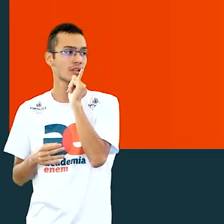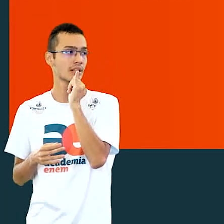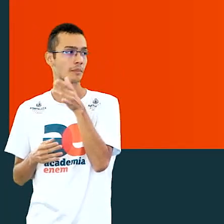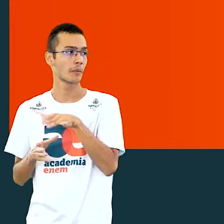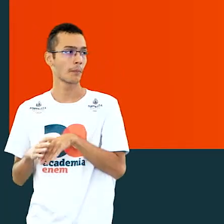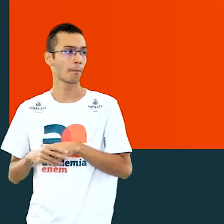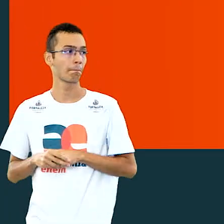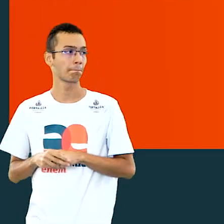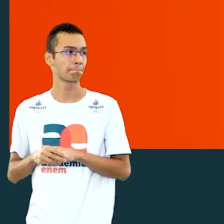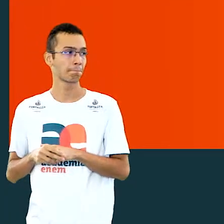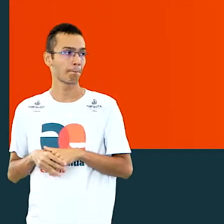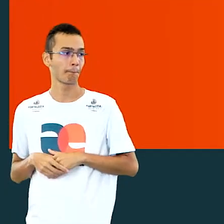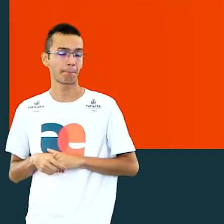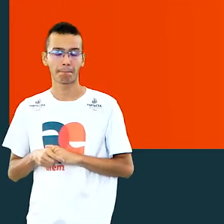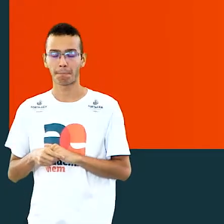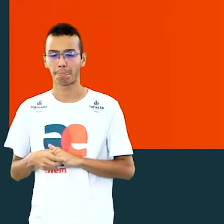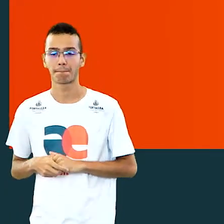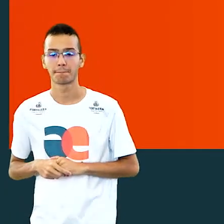pegar...